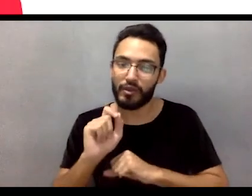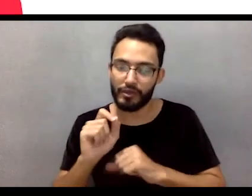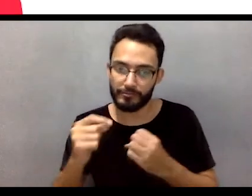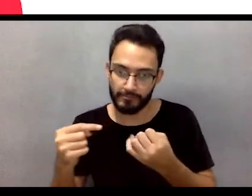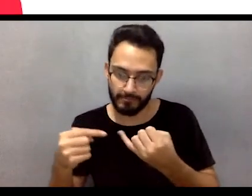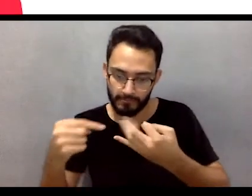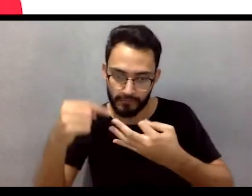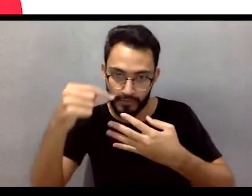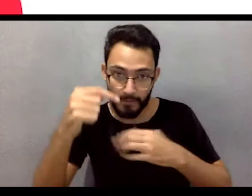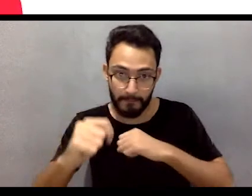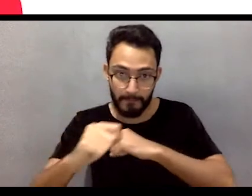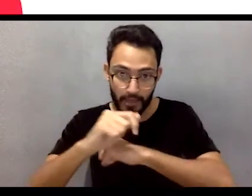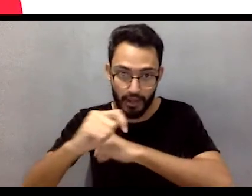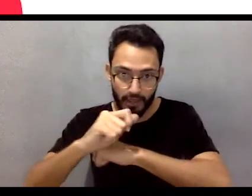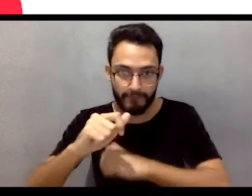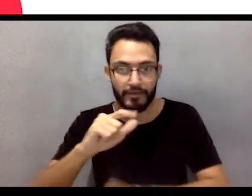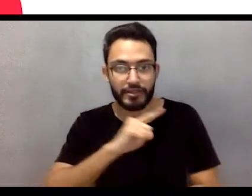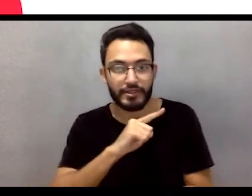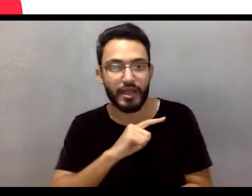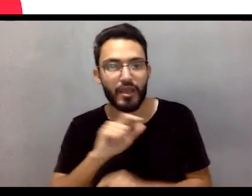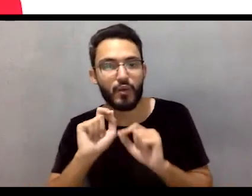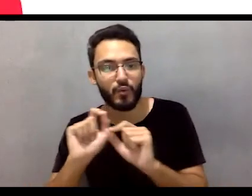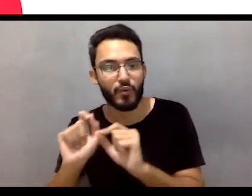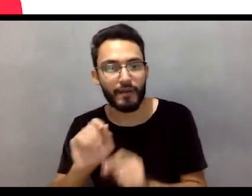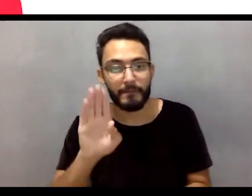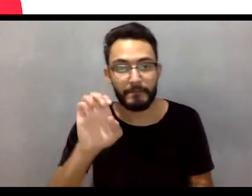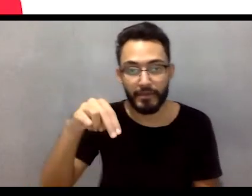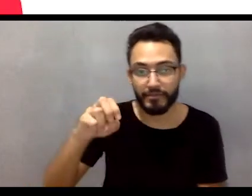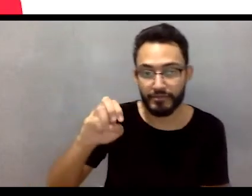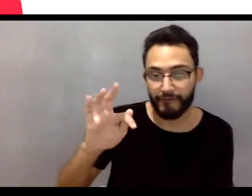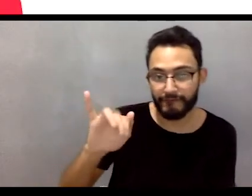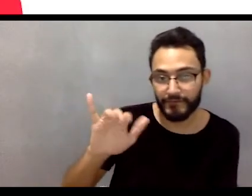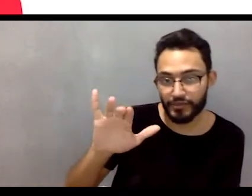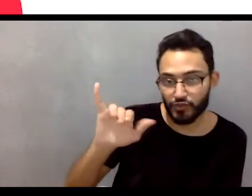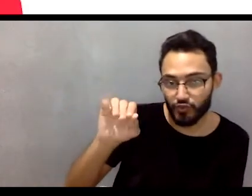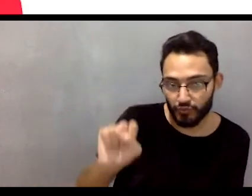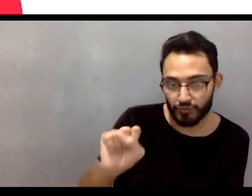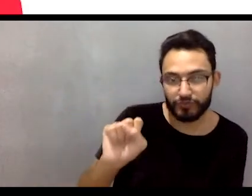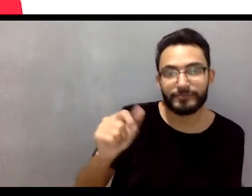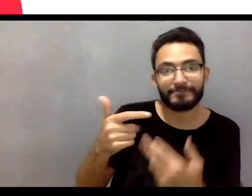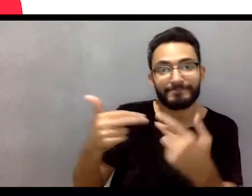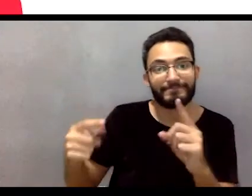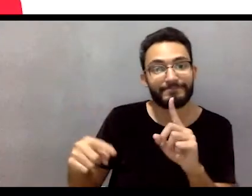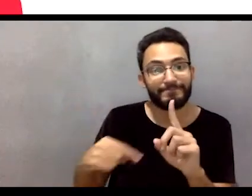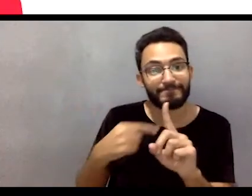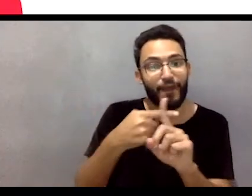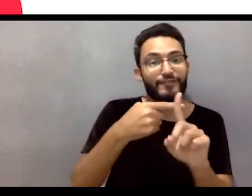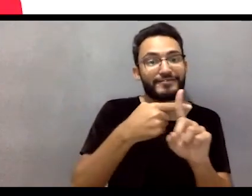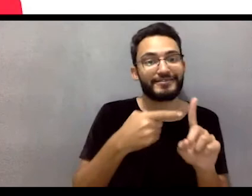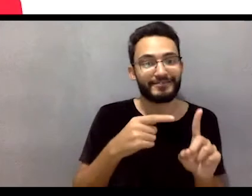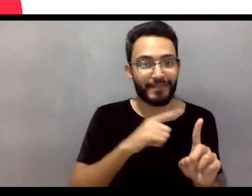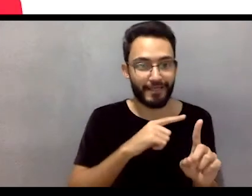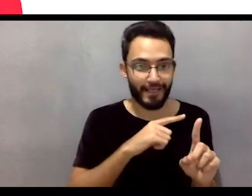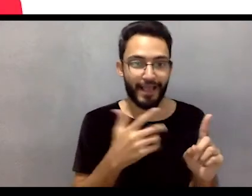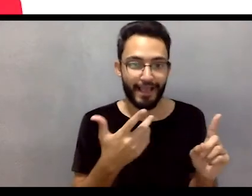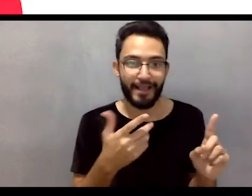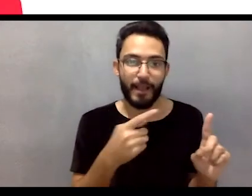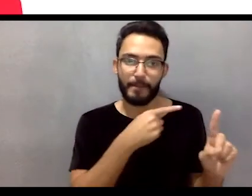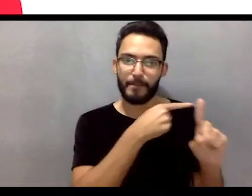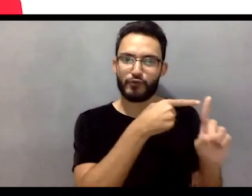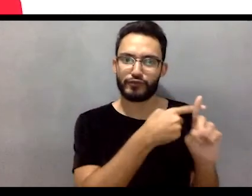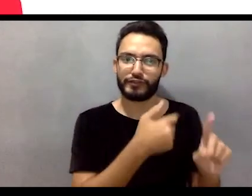são benefícios ou funções possíveis que nós conseguimos ver em um bem e serviço de acordo com os